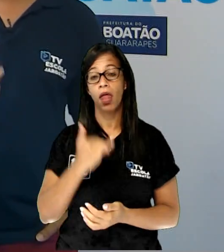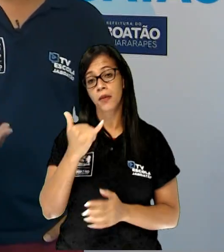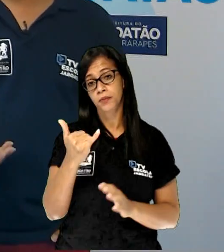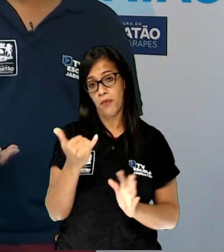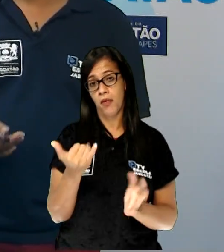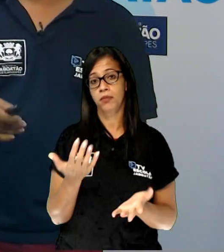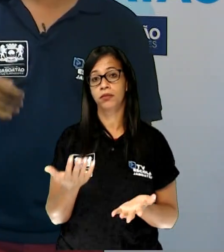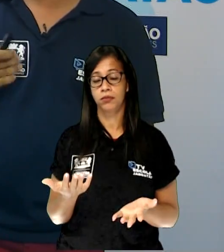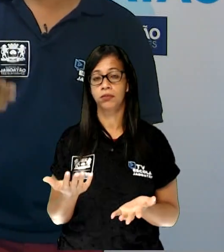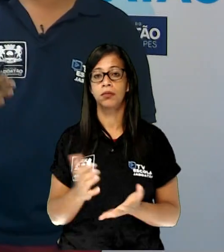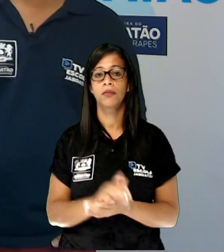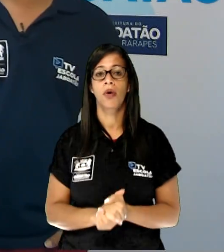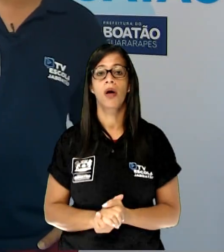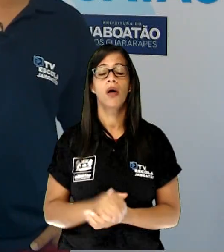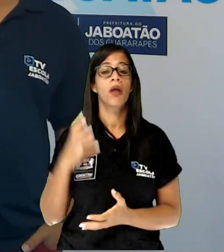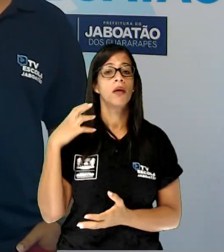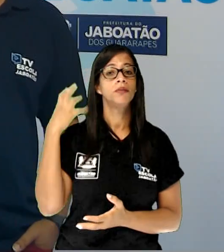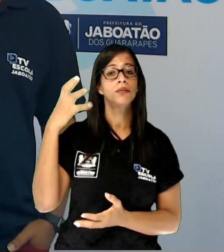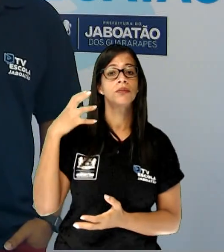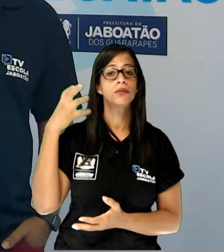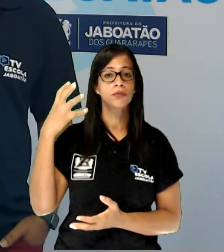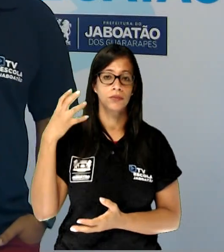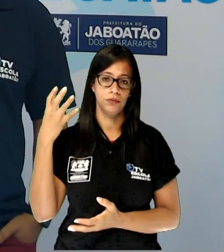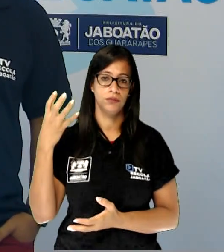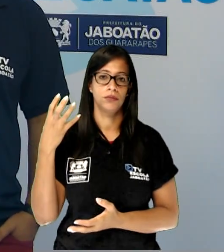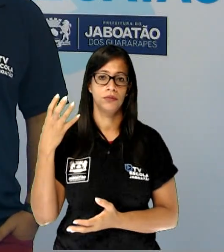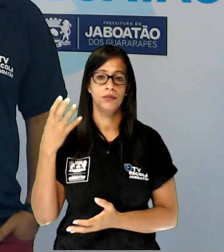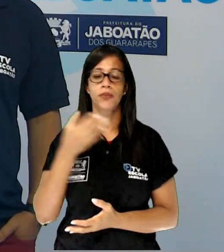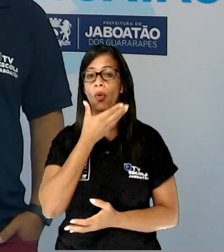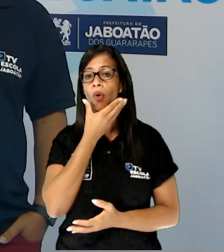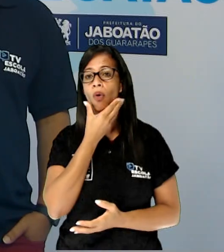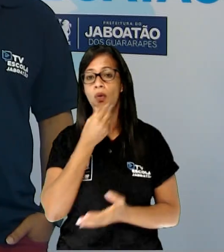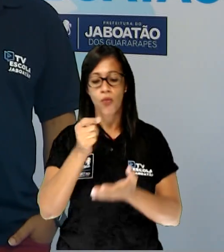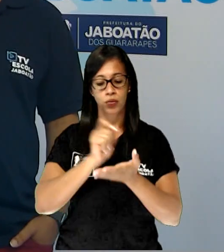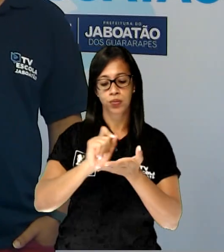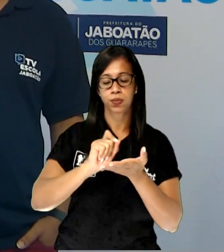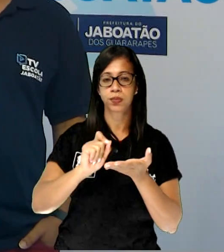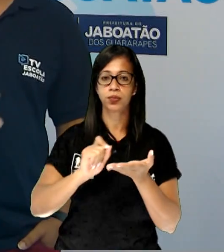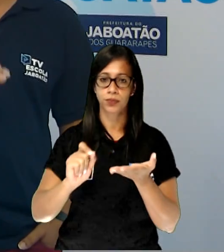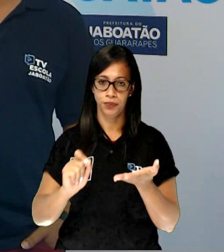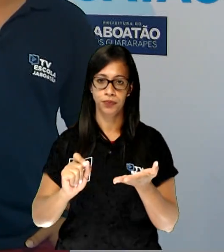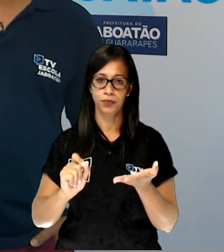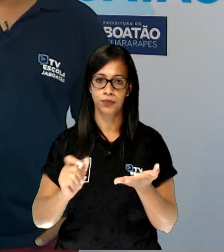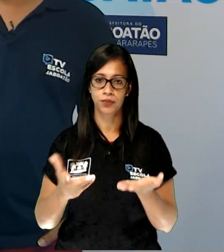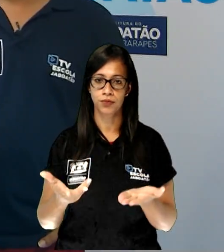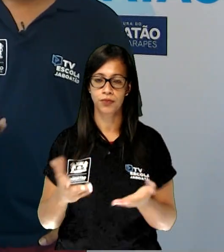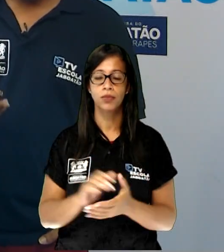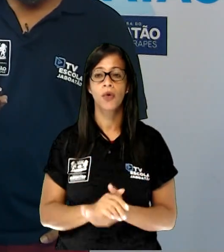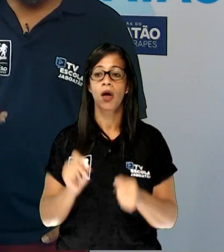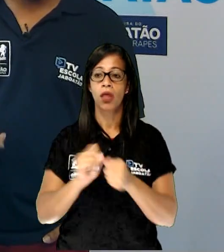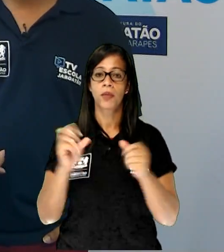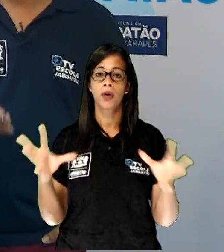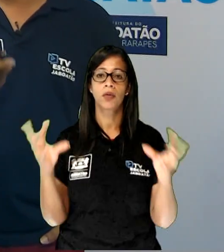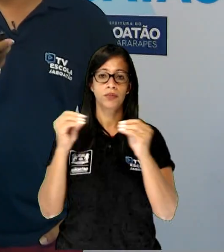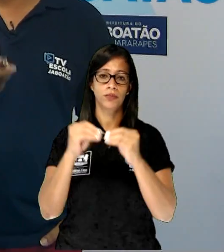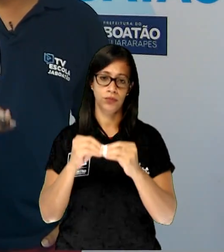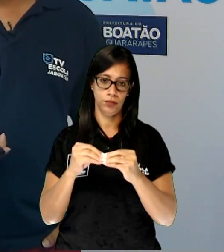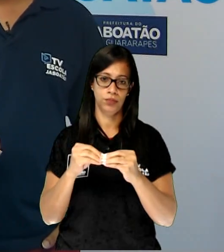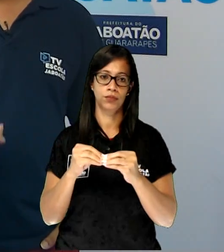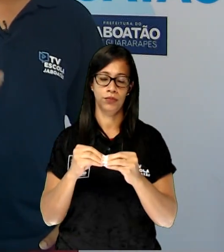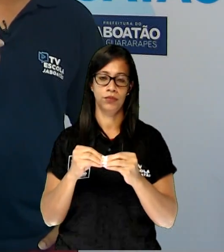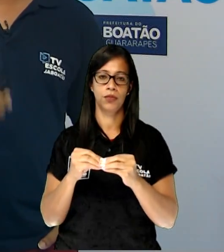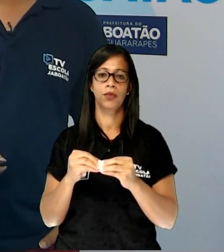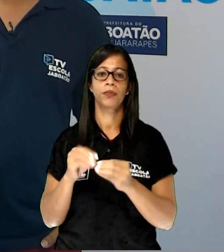a ser tocada e daquilo que foi escrito pelo compositor. Então, para a gente fazer um resumo, eu peguei um pequeno